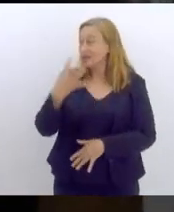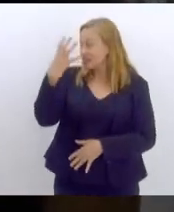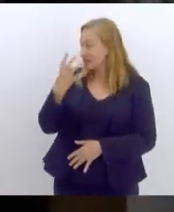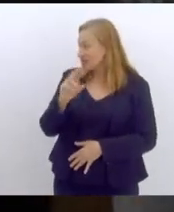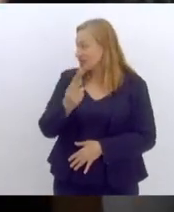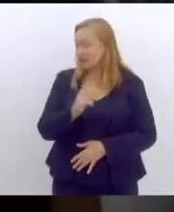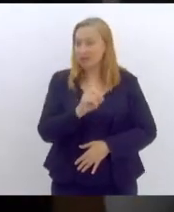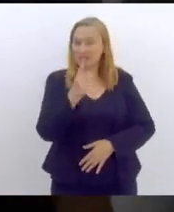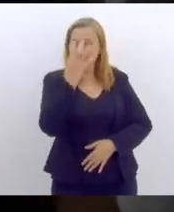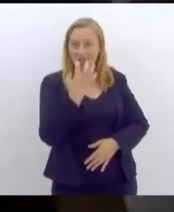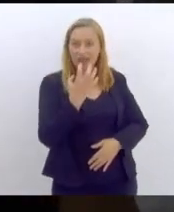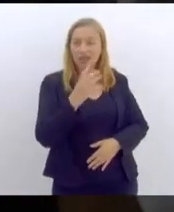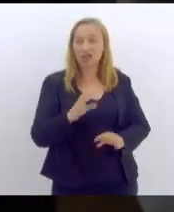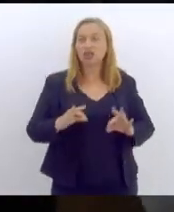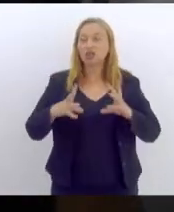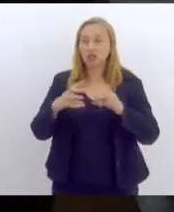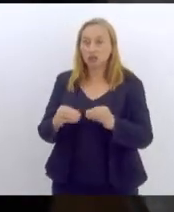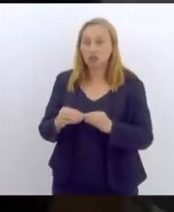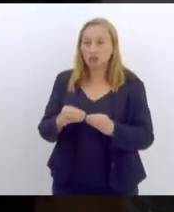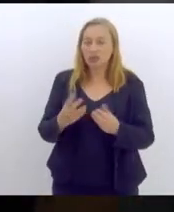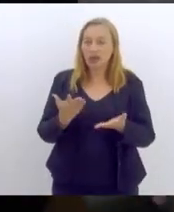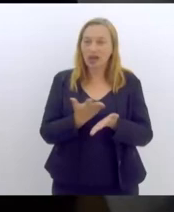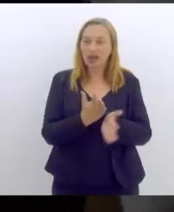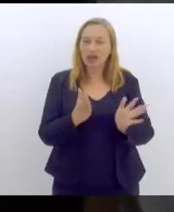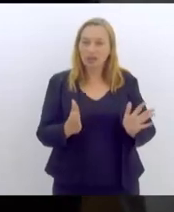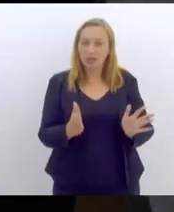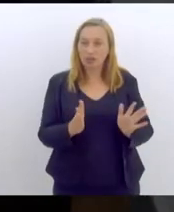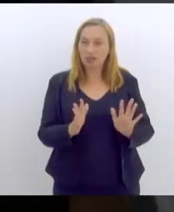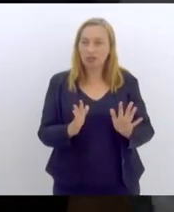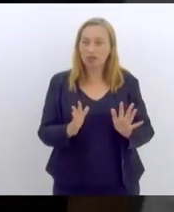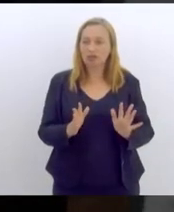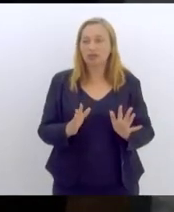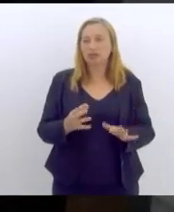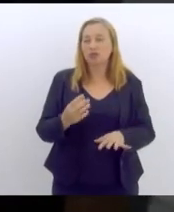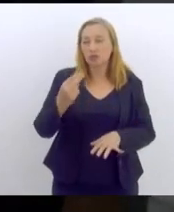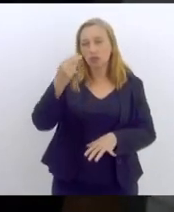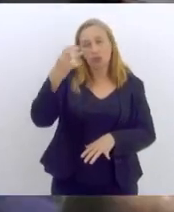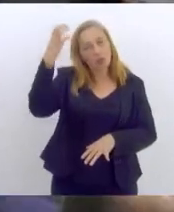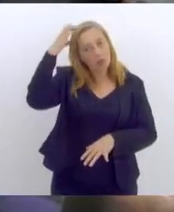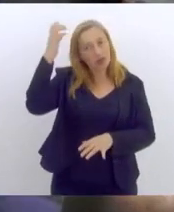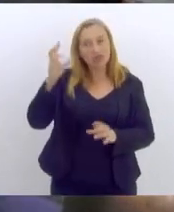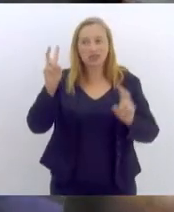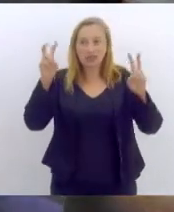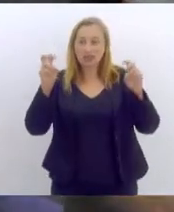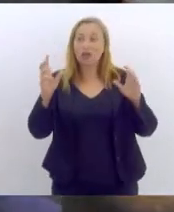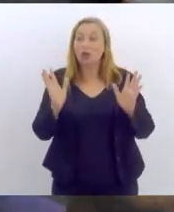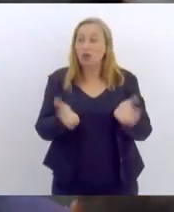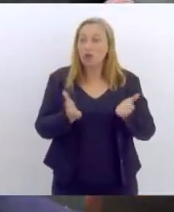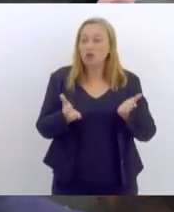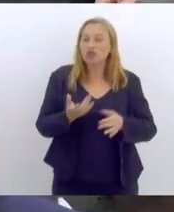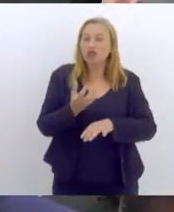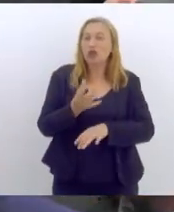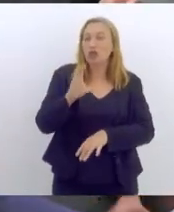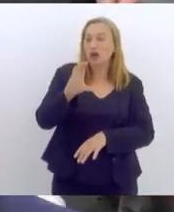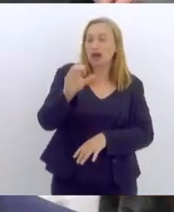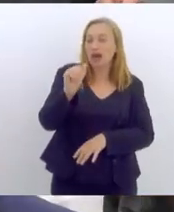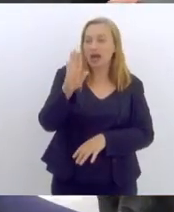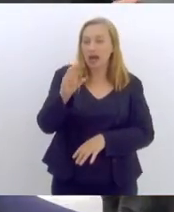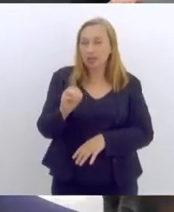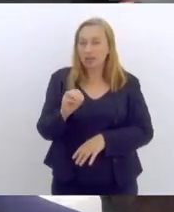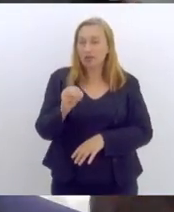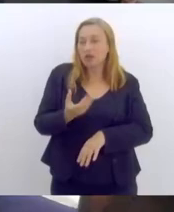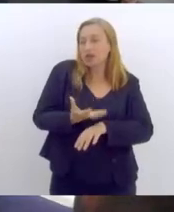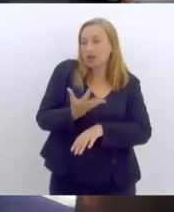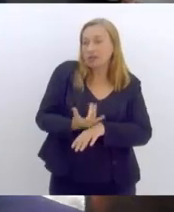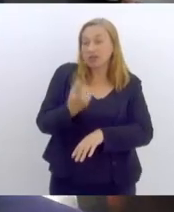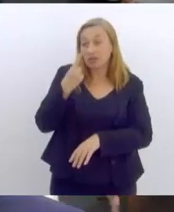mundo acabou sendo penalizado nesse assunto. Então, o nosso maior problema hoje é o cabo queimado. Se você rodar o Washington